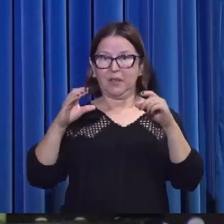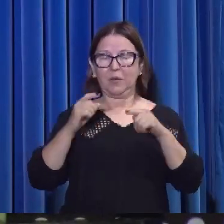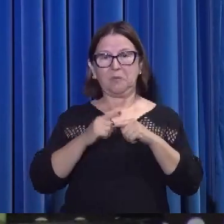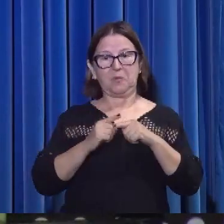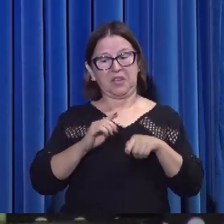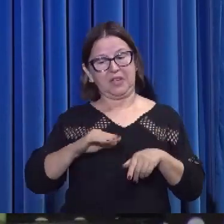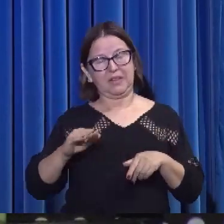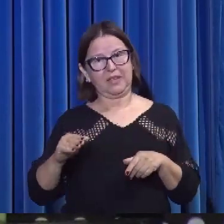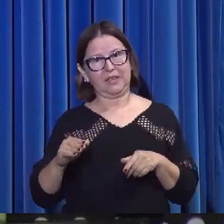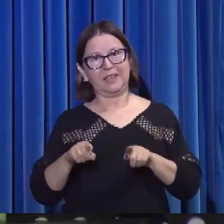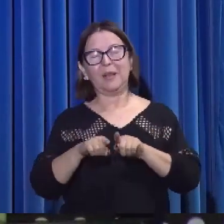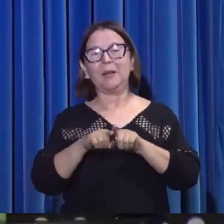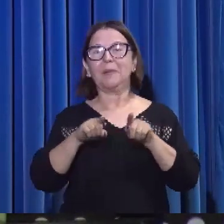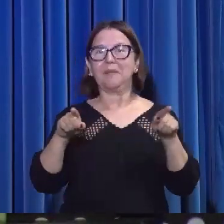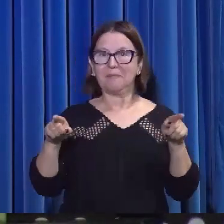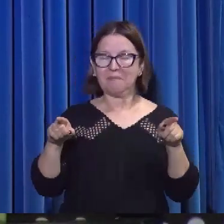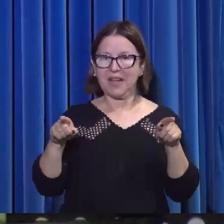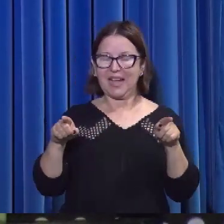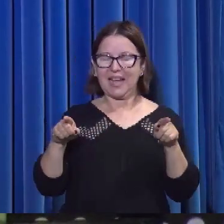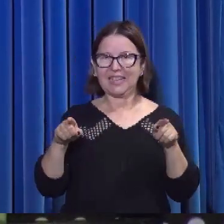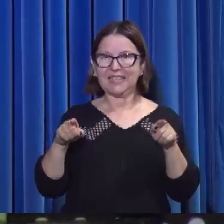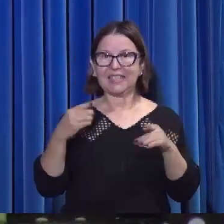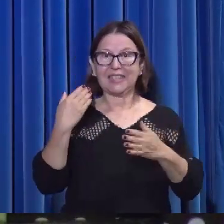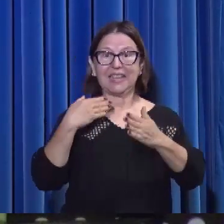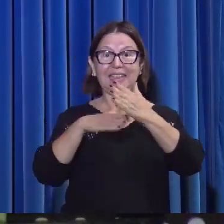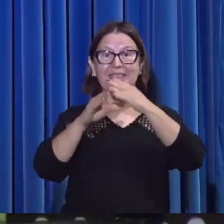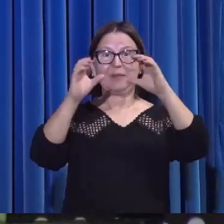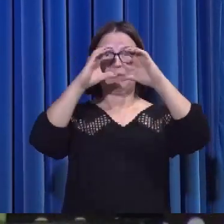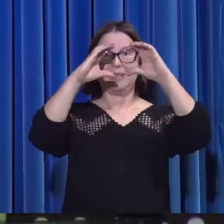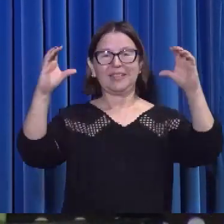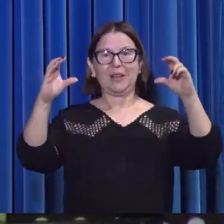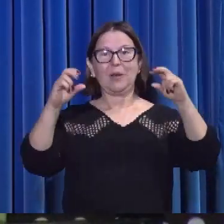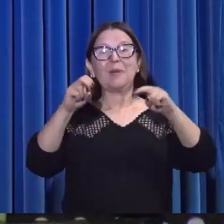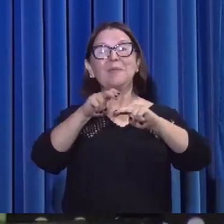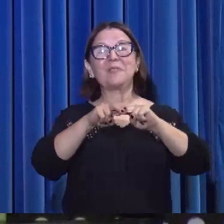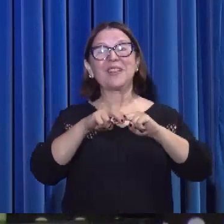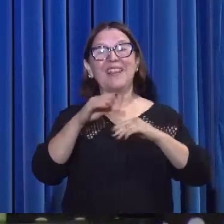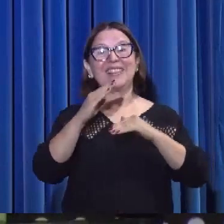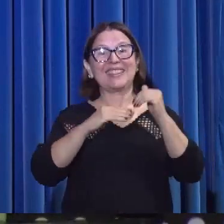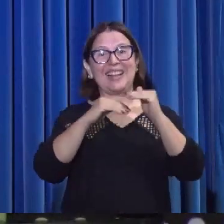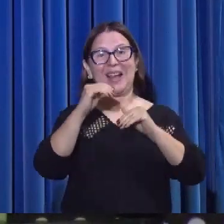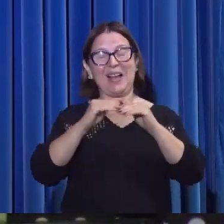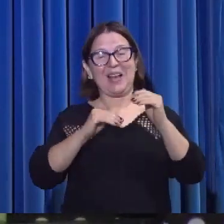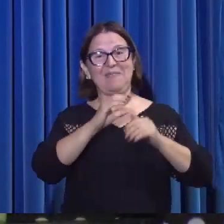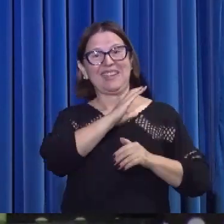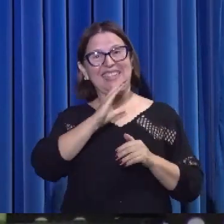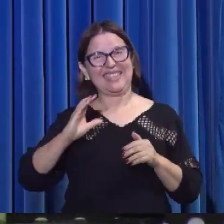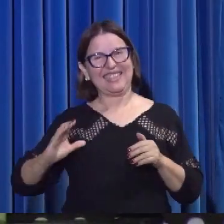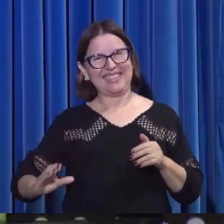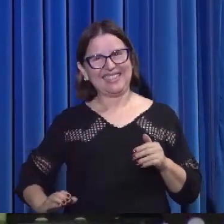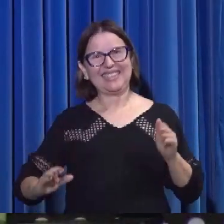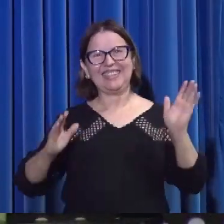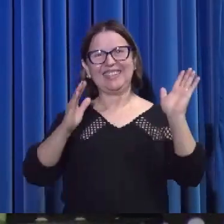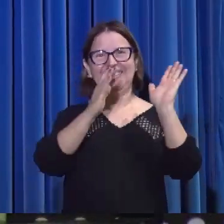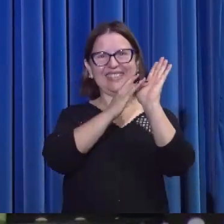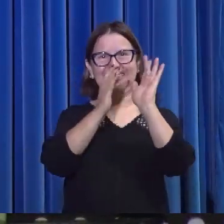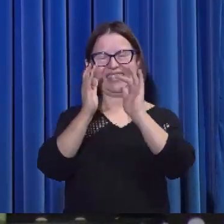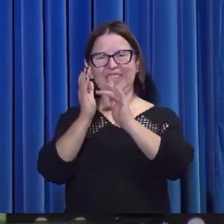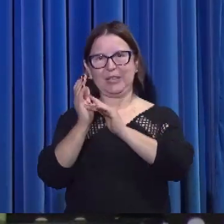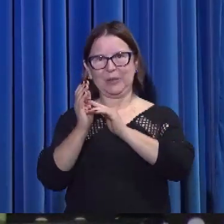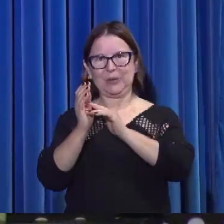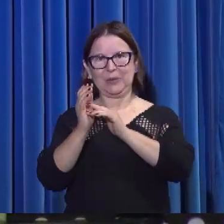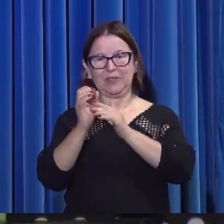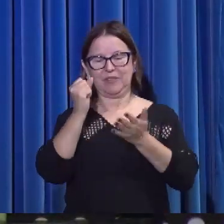de Deus. Antes, é por causa da obra de Cristo Jesus, da cobertura do sangue do Cordeiro, oferecido